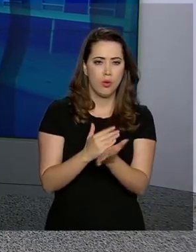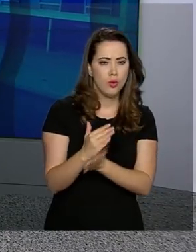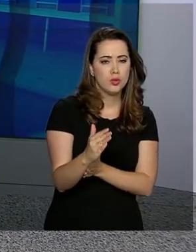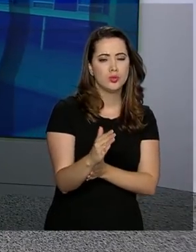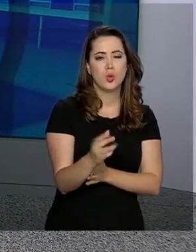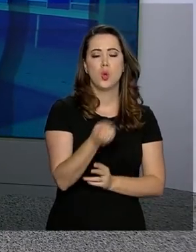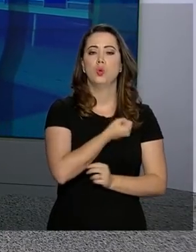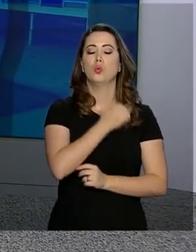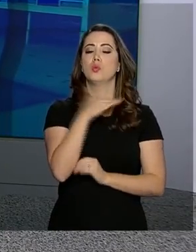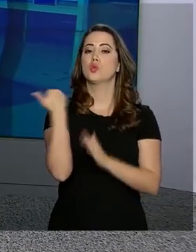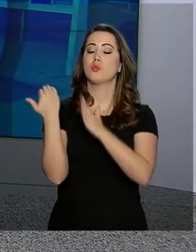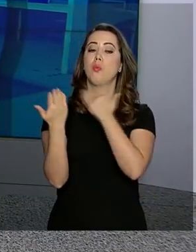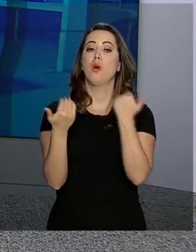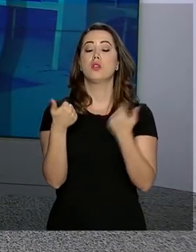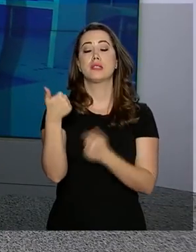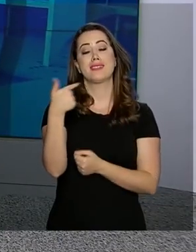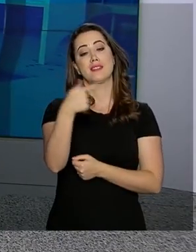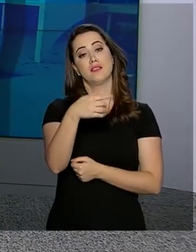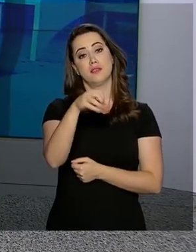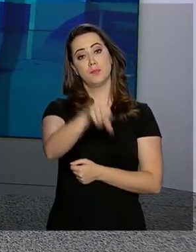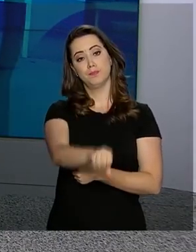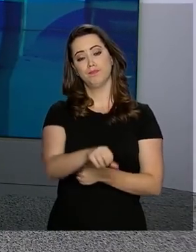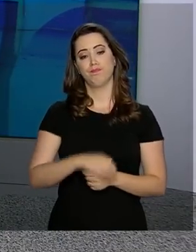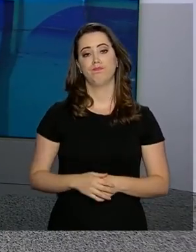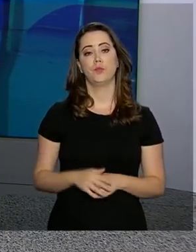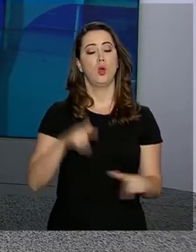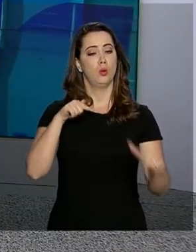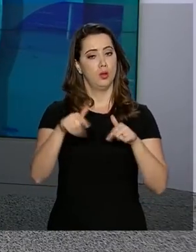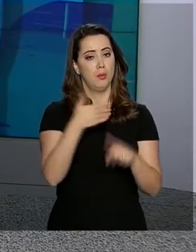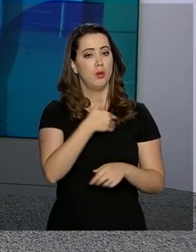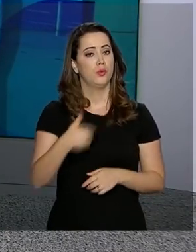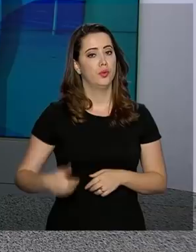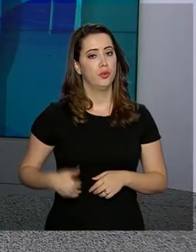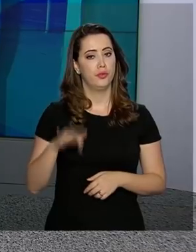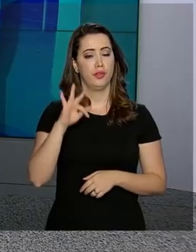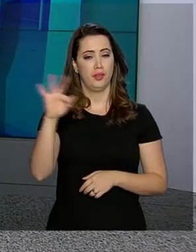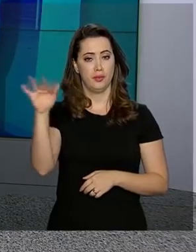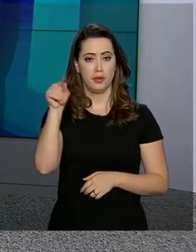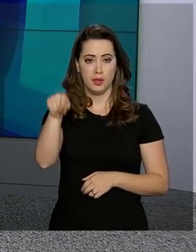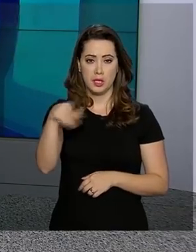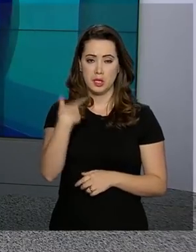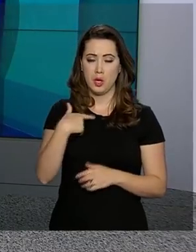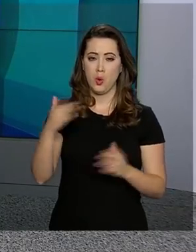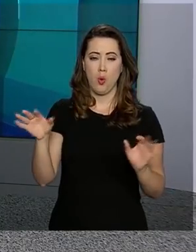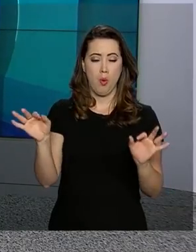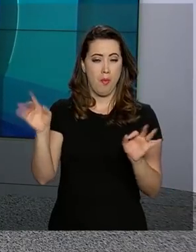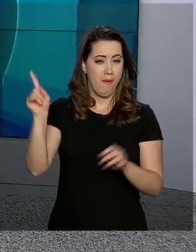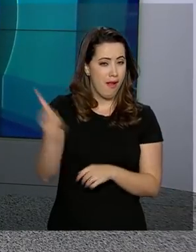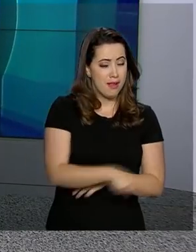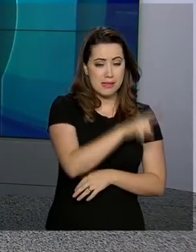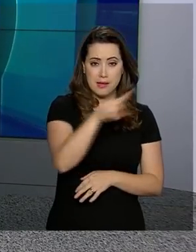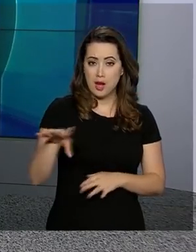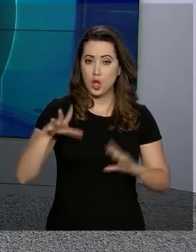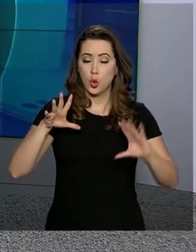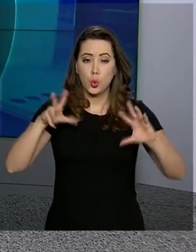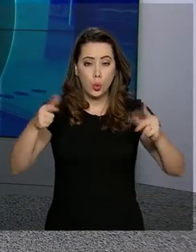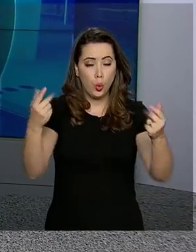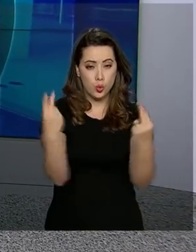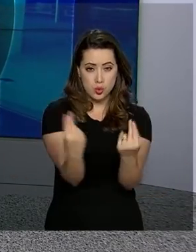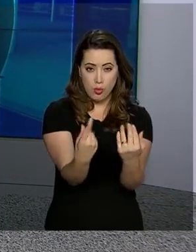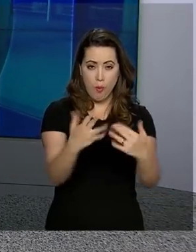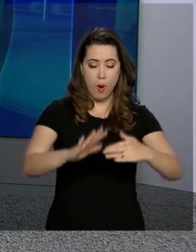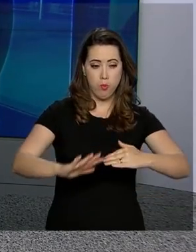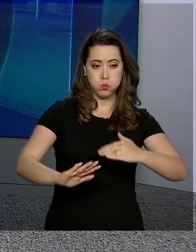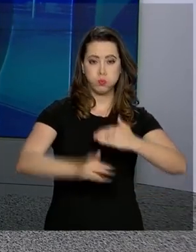chega a 179. Ações do governo federal com a desativação de todas as barragens